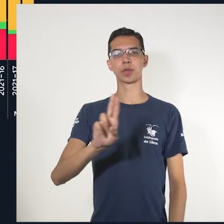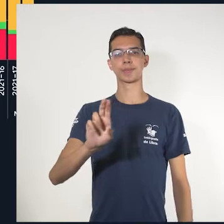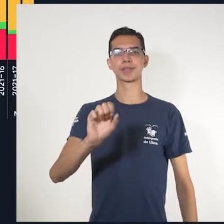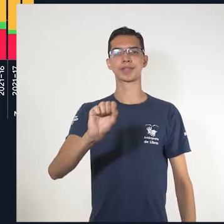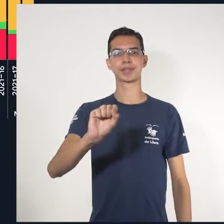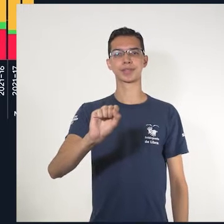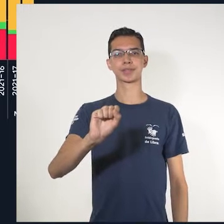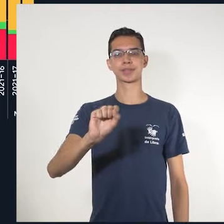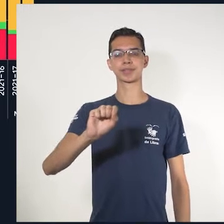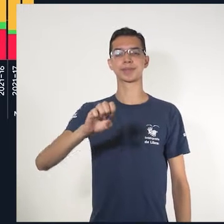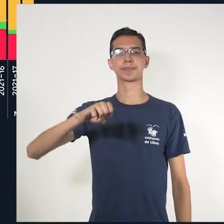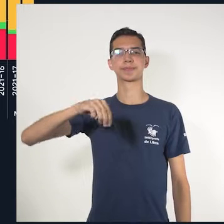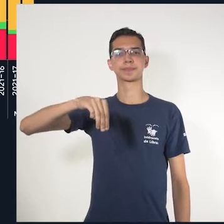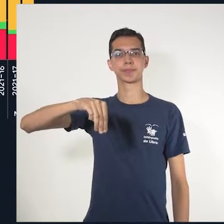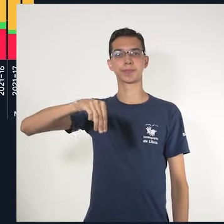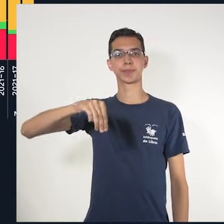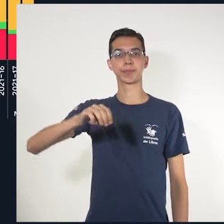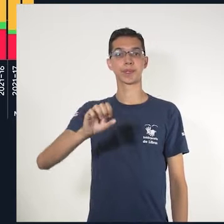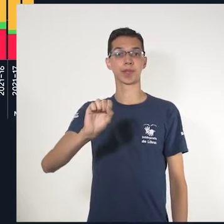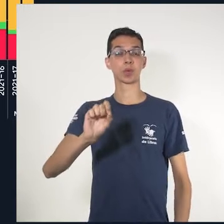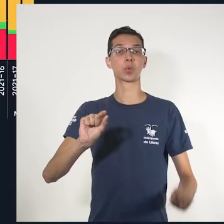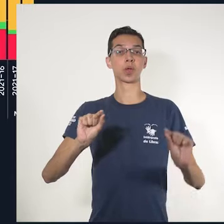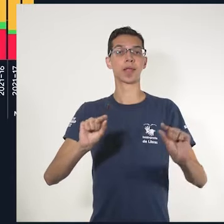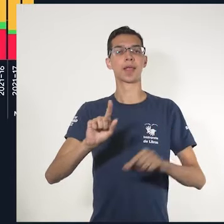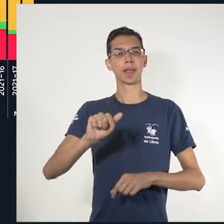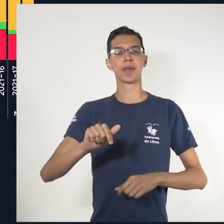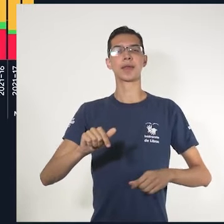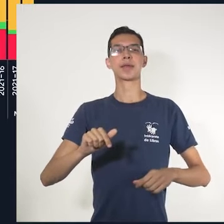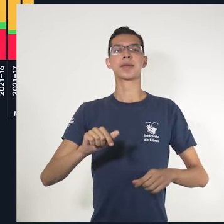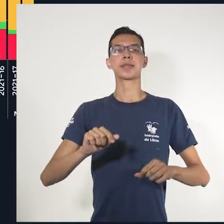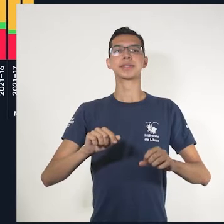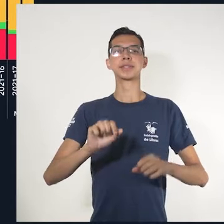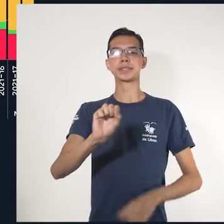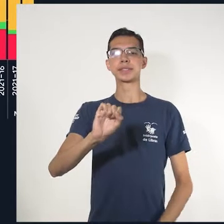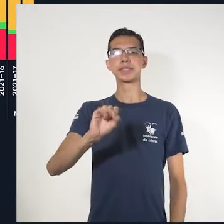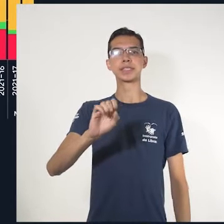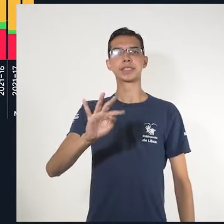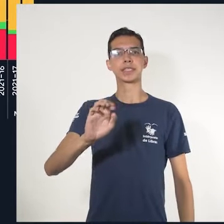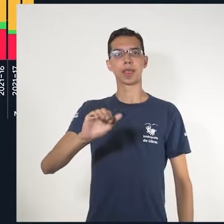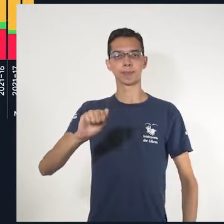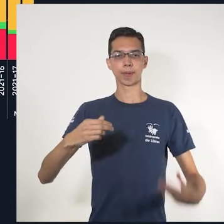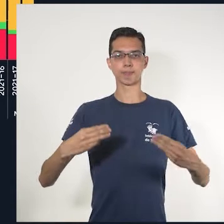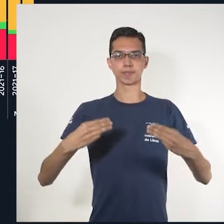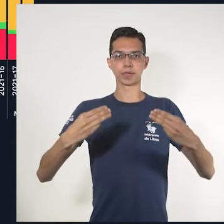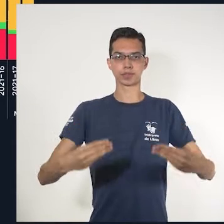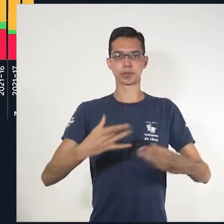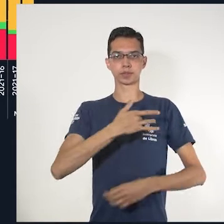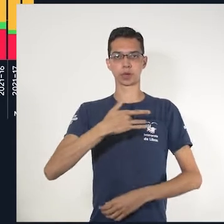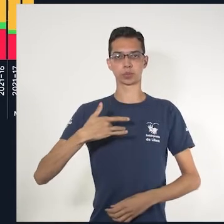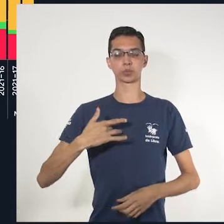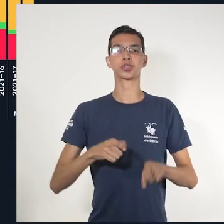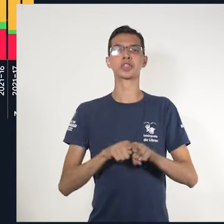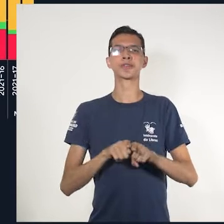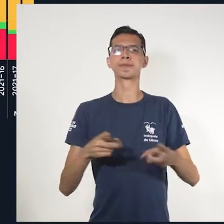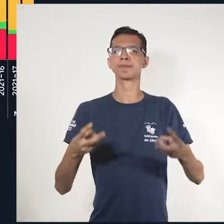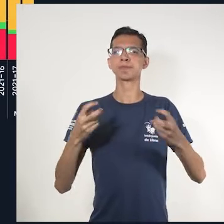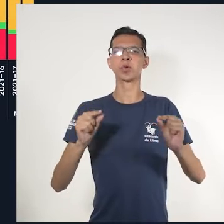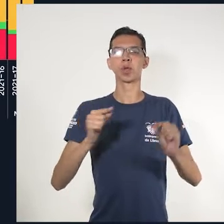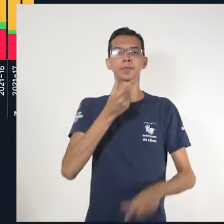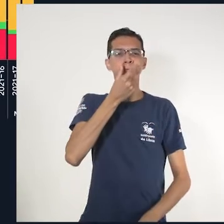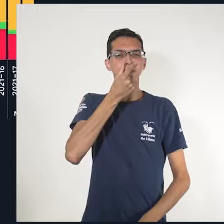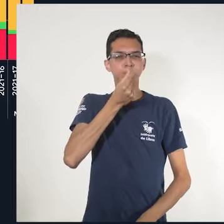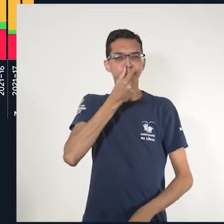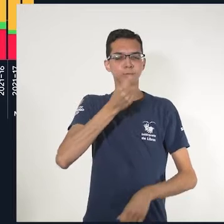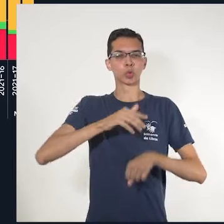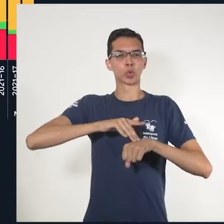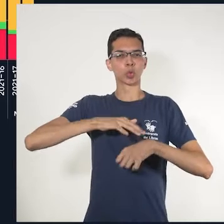primeira tela mostra toda a distribuição de casos notificados de síndrome gripal e de